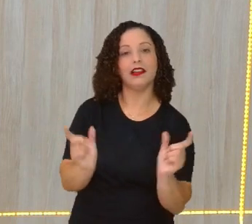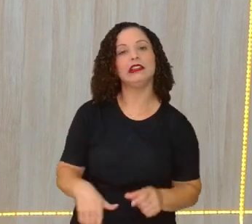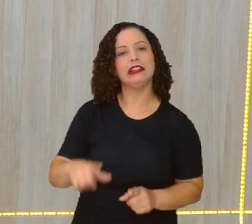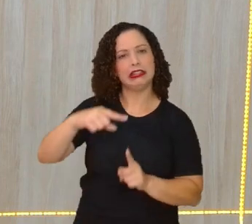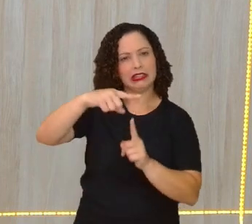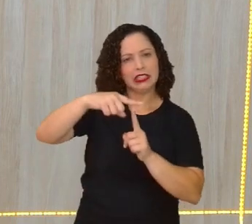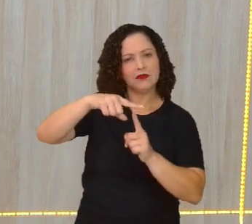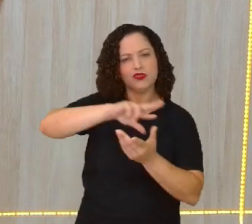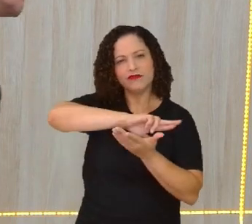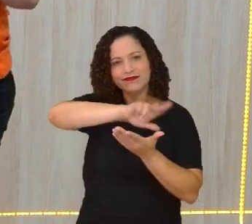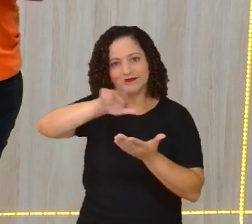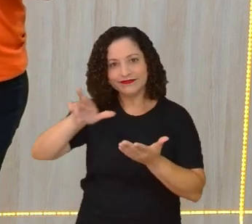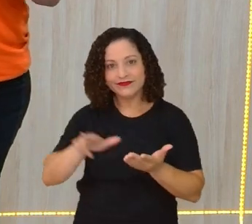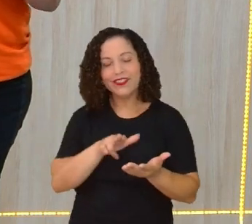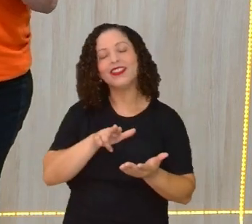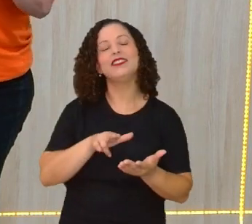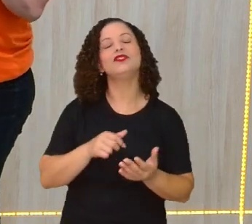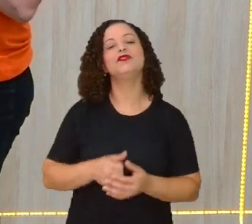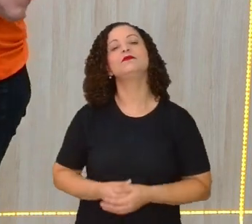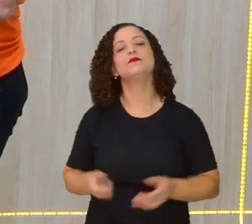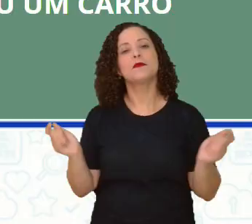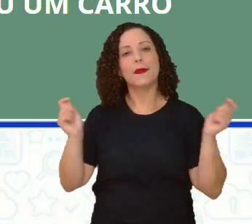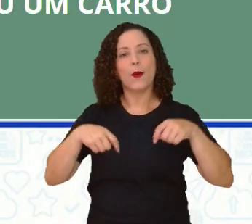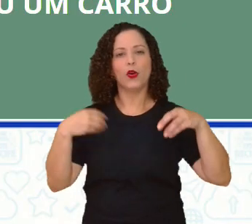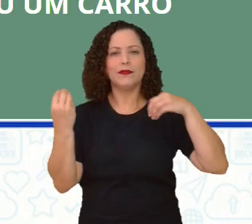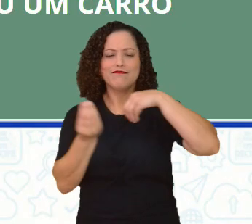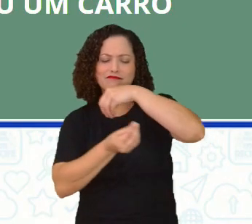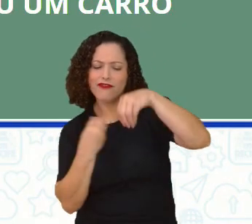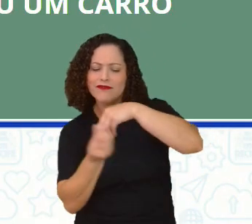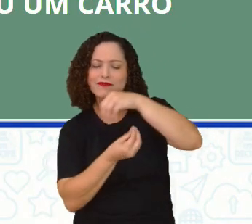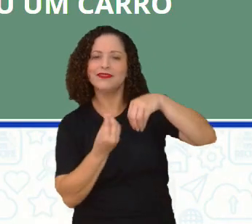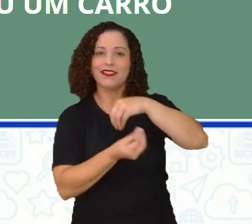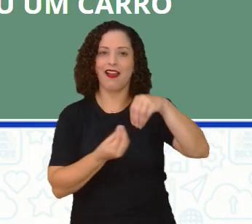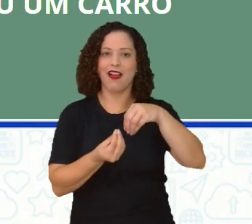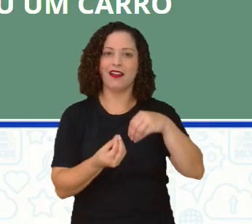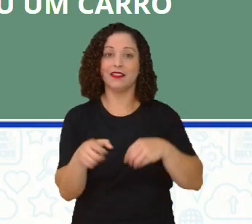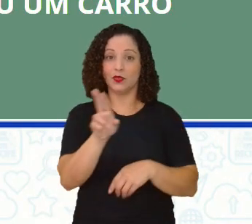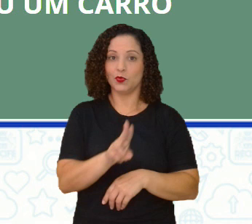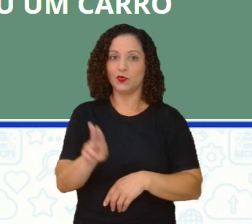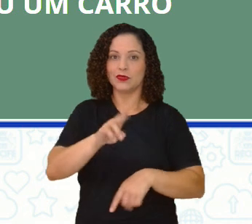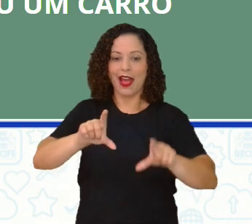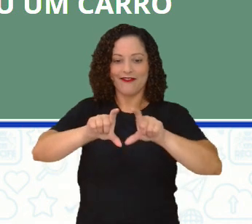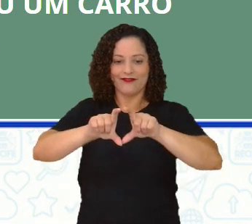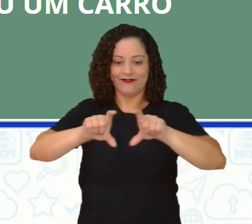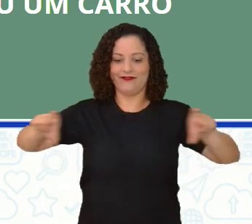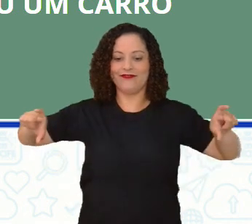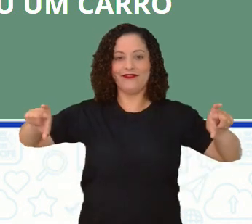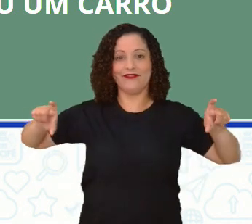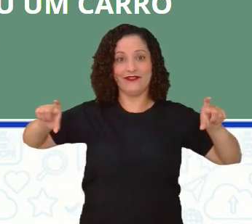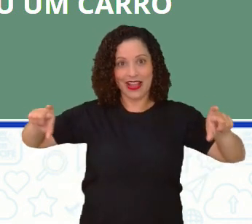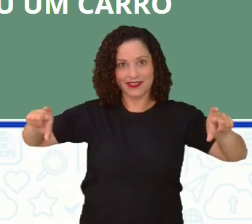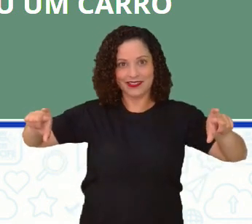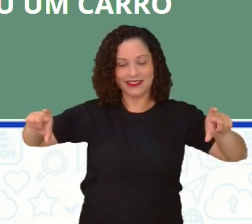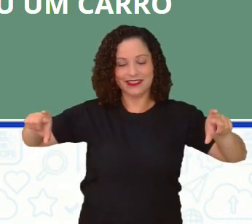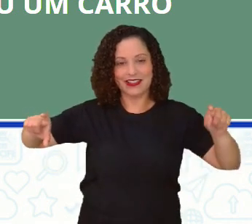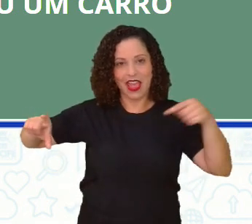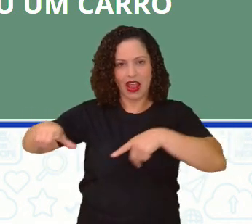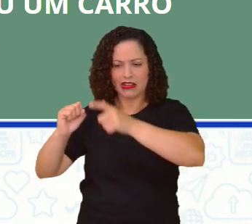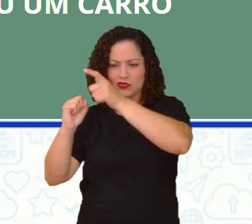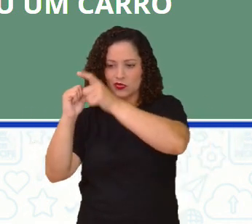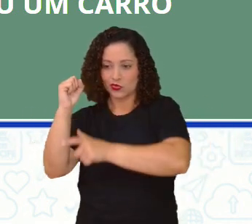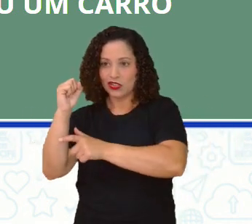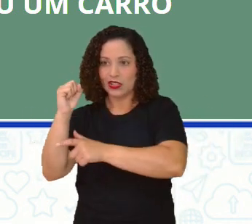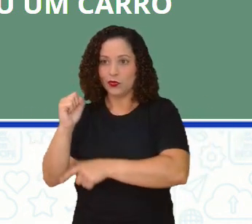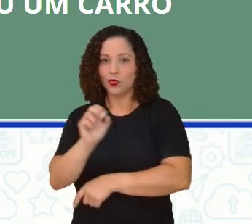compostos, e aí nós podemos articular, assim, eu usei aqui a oração, não é, com o sujeito Guilherme,